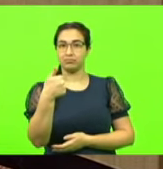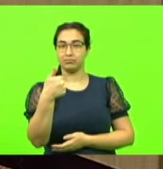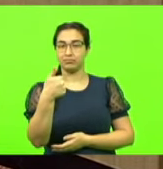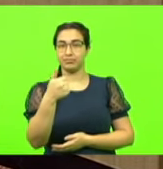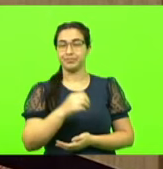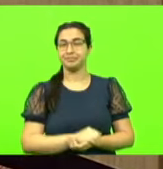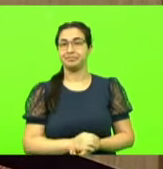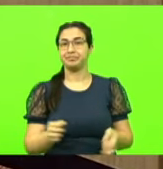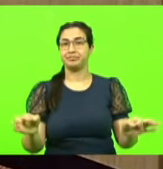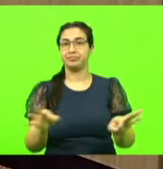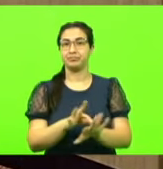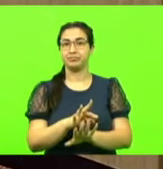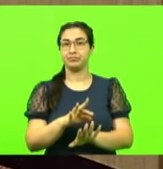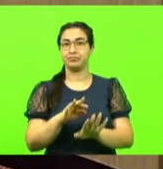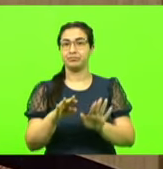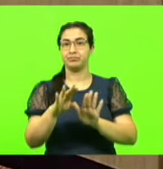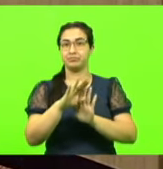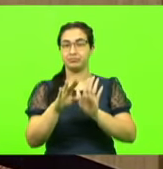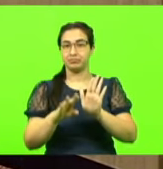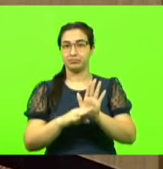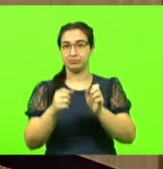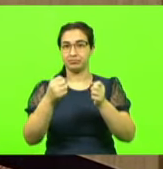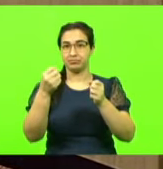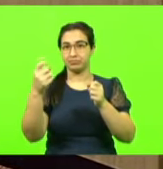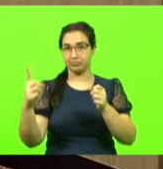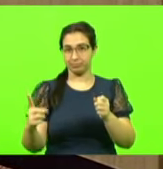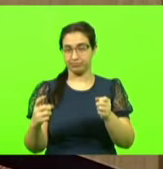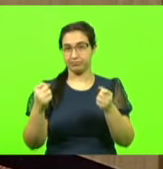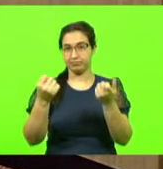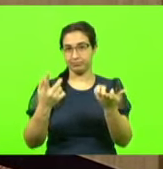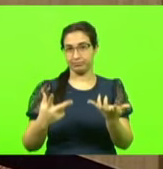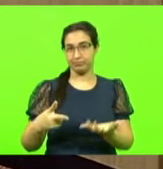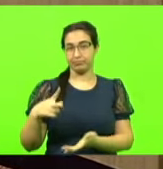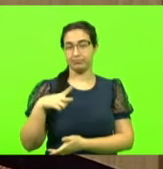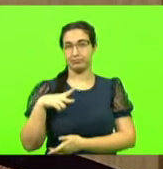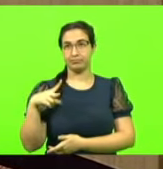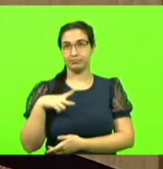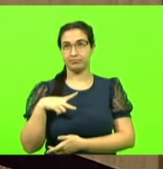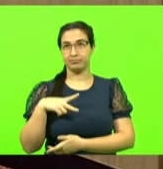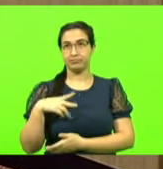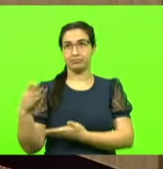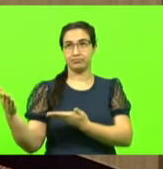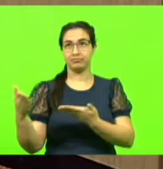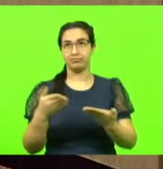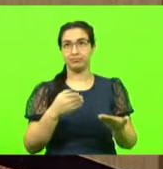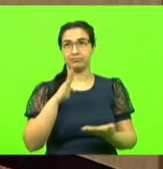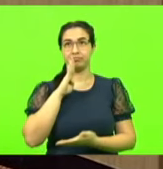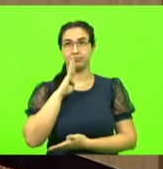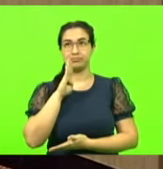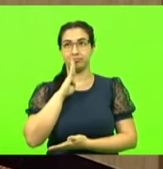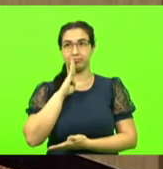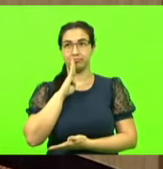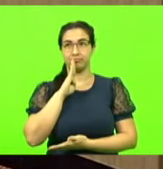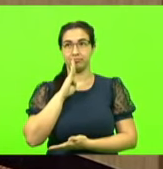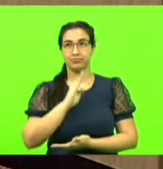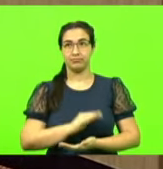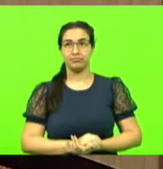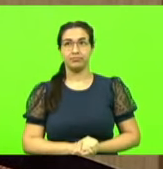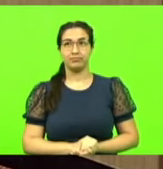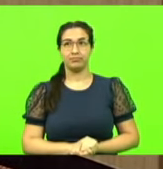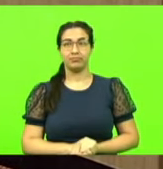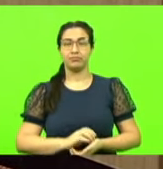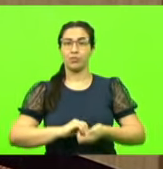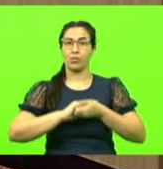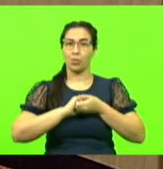Fim da ordem do dia. Passamos às explicações pessoais. Com a palavra o deputado Nilson Berlanda. Ô, presidente, quero cumprimentá-lo